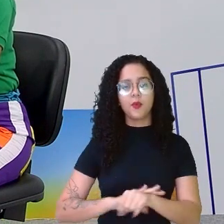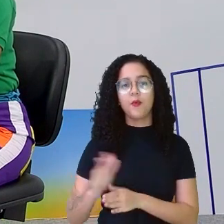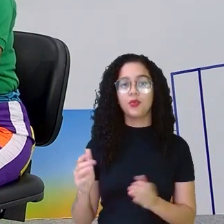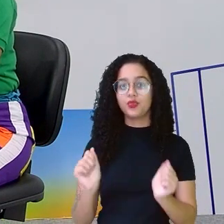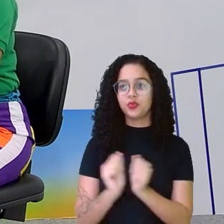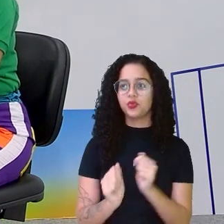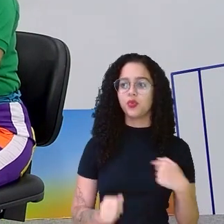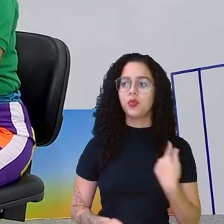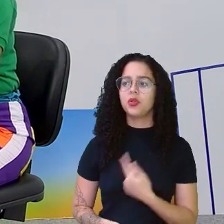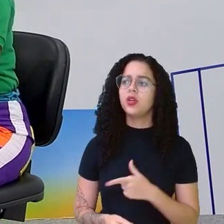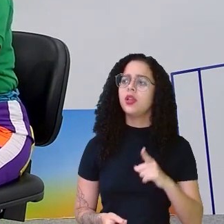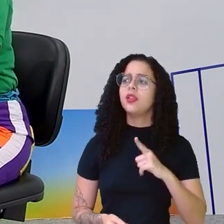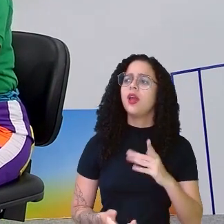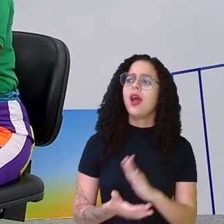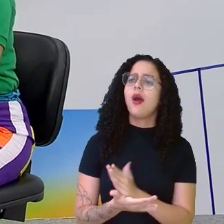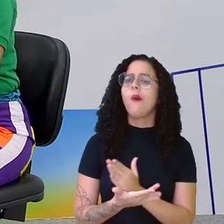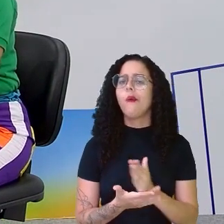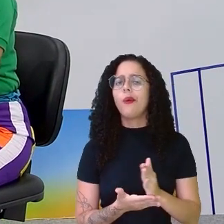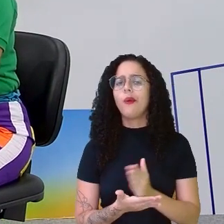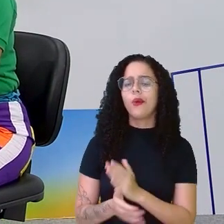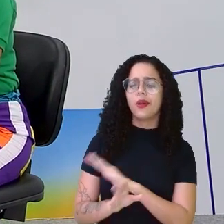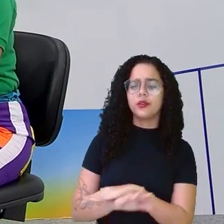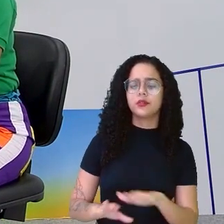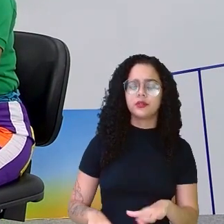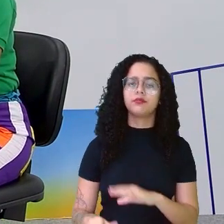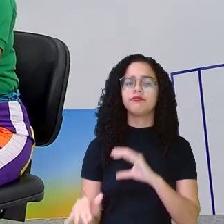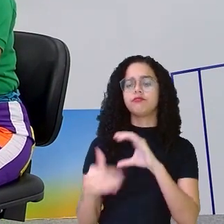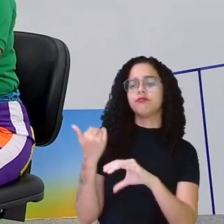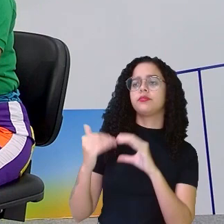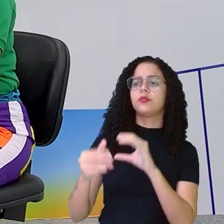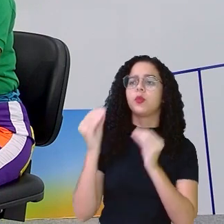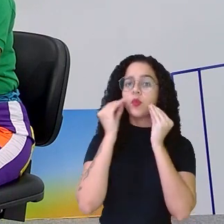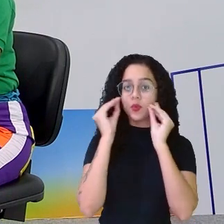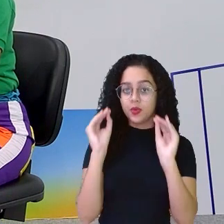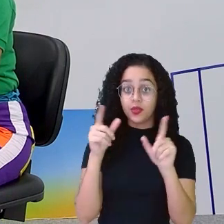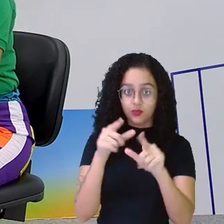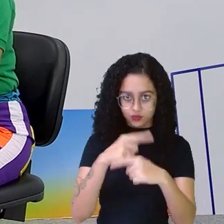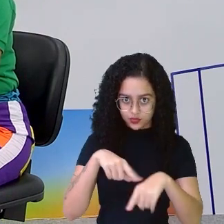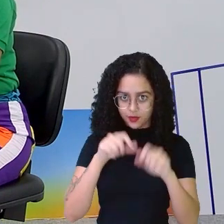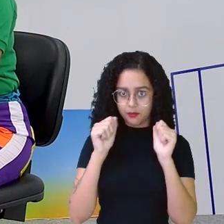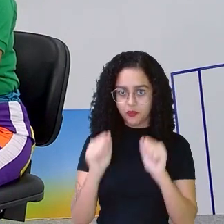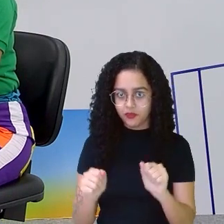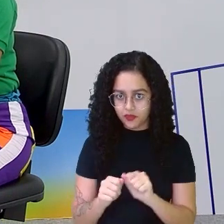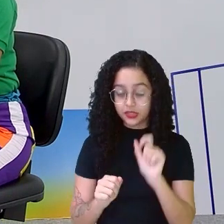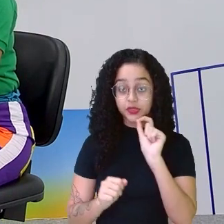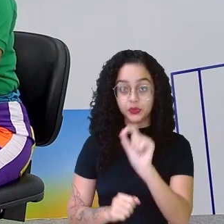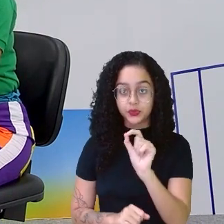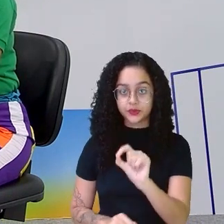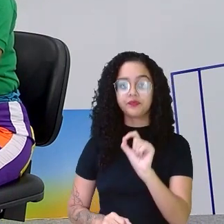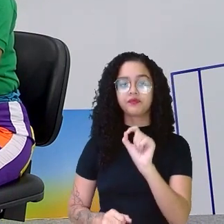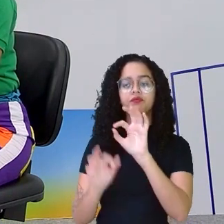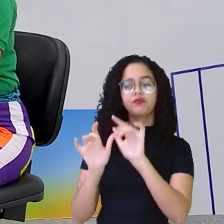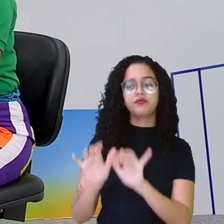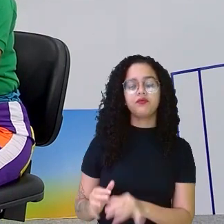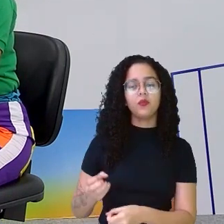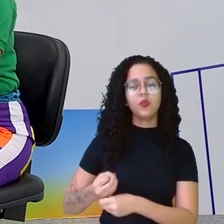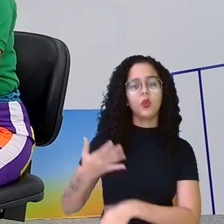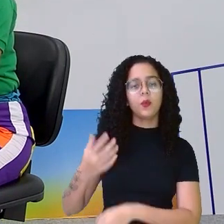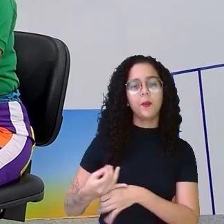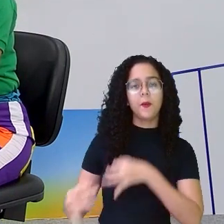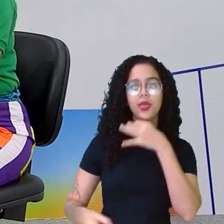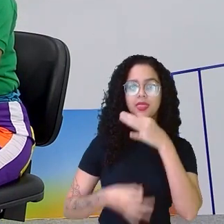gente. Tem algumas crianças que te estão mandando beijos, então vocês também podem fazer o seguinte, escrever aí nos